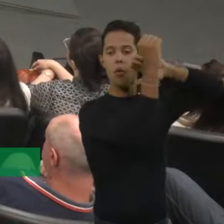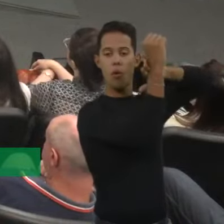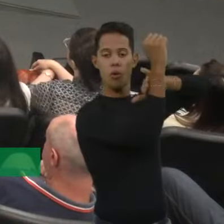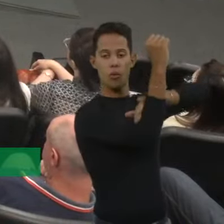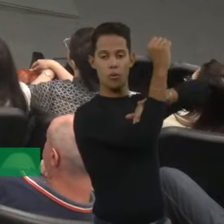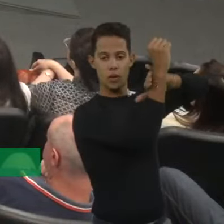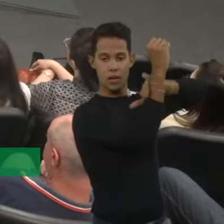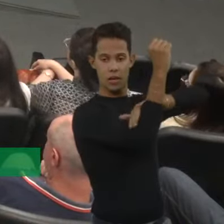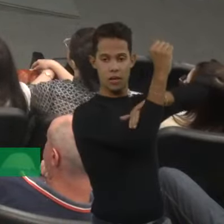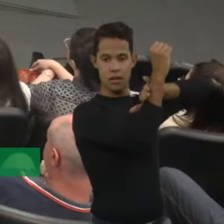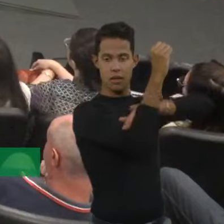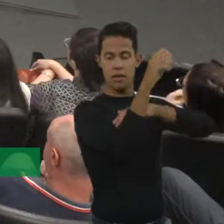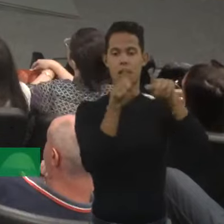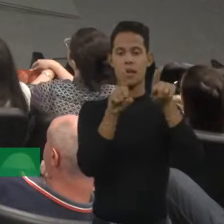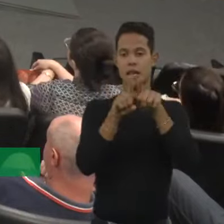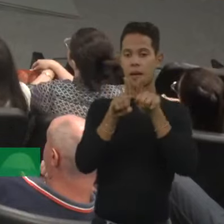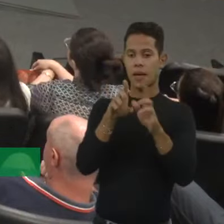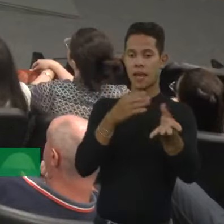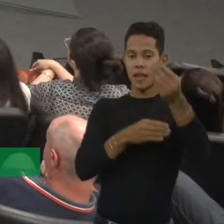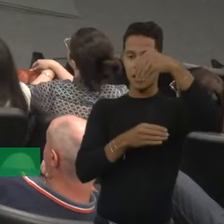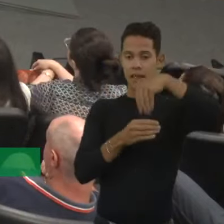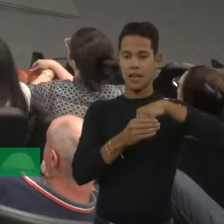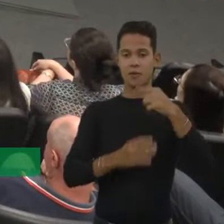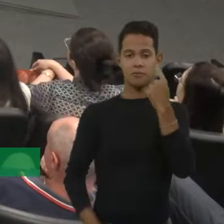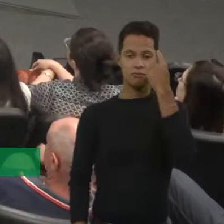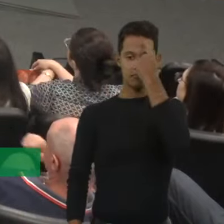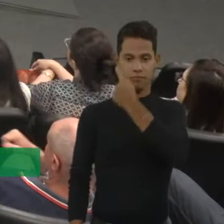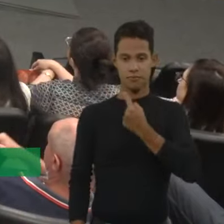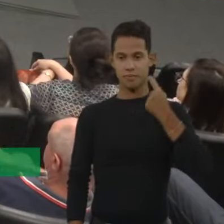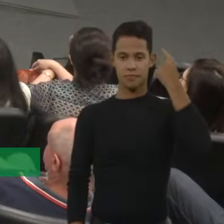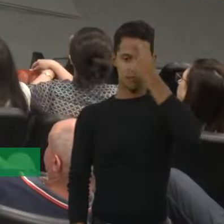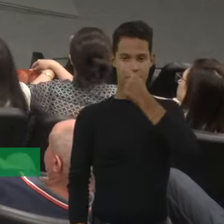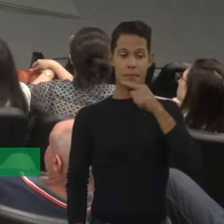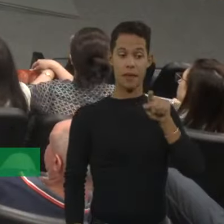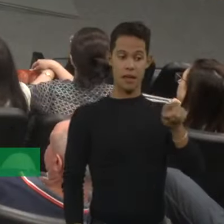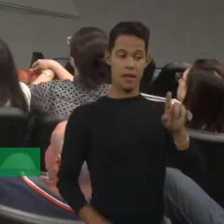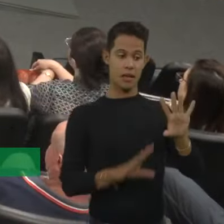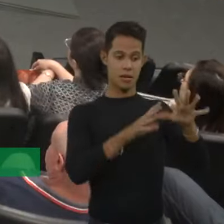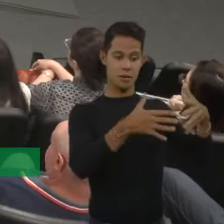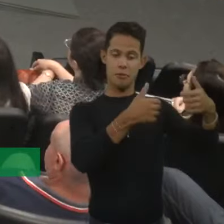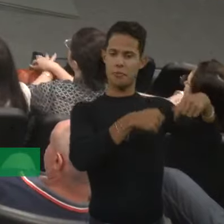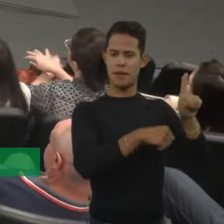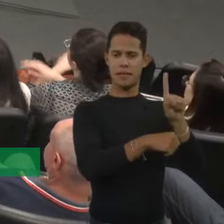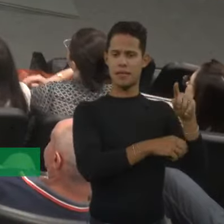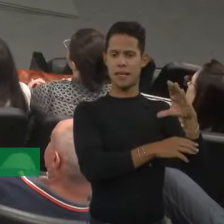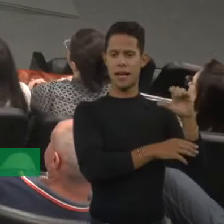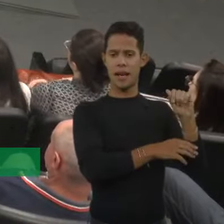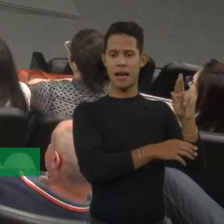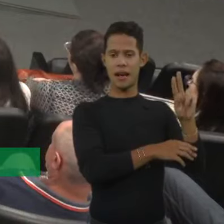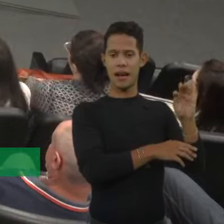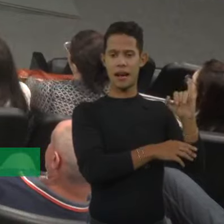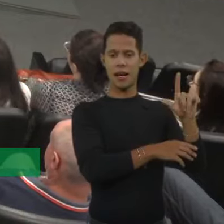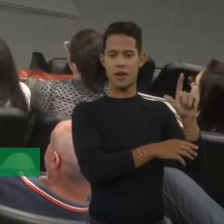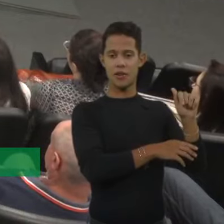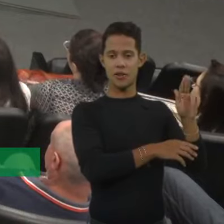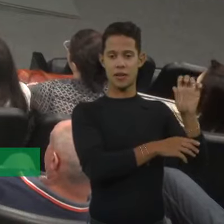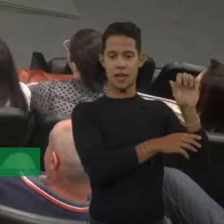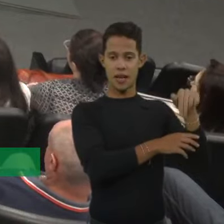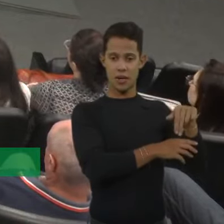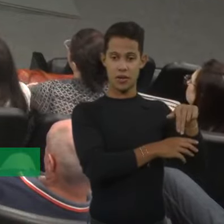os ossos membranosos, que são os ossos da face. Esses não precisam da cartilagem. Então, numa criança com